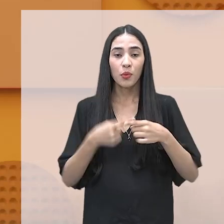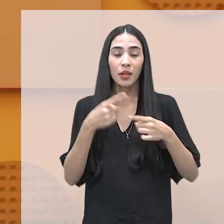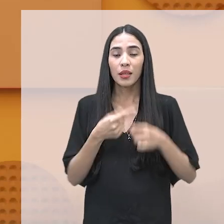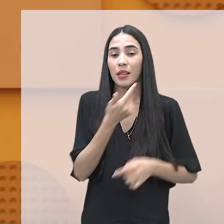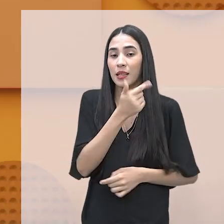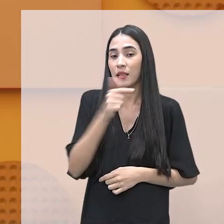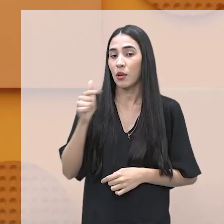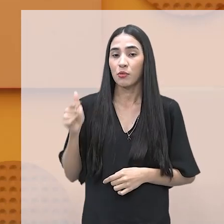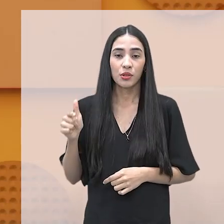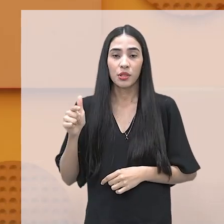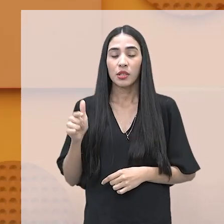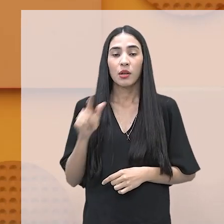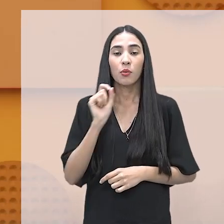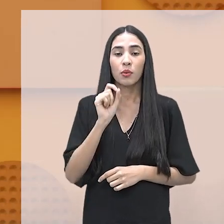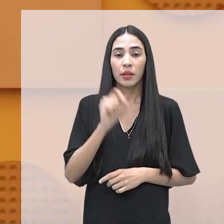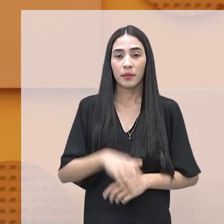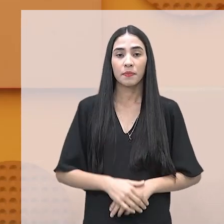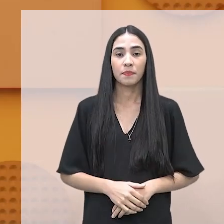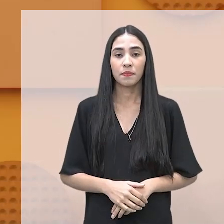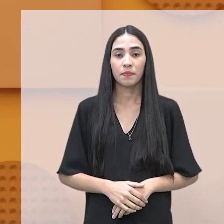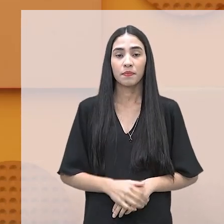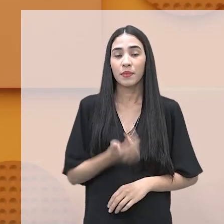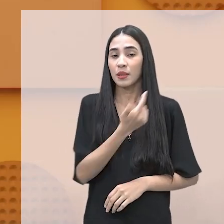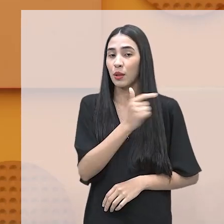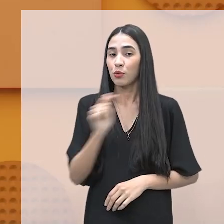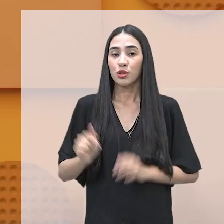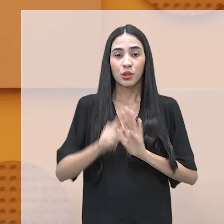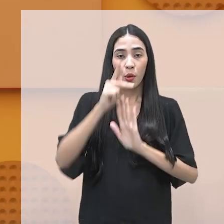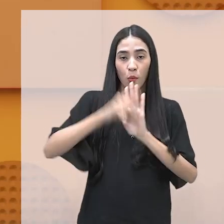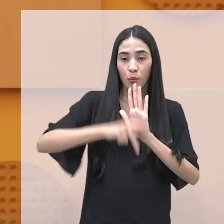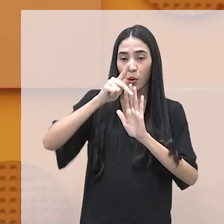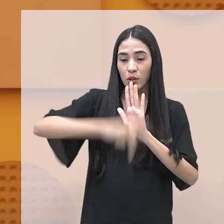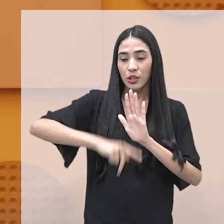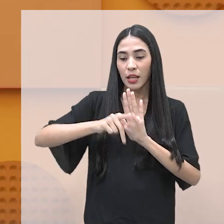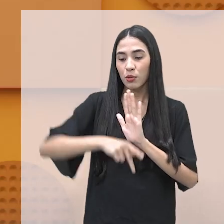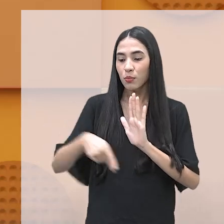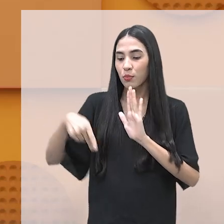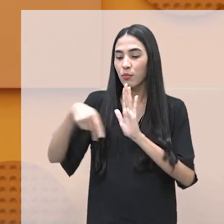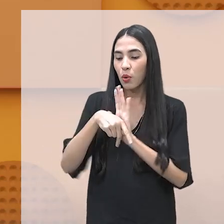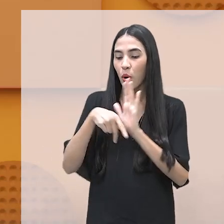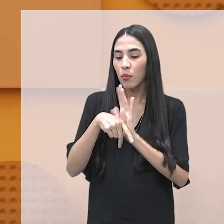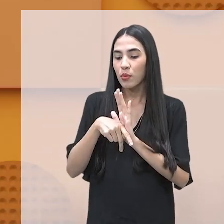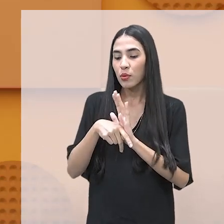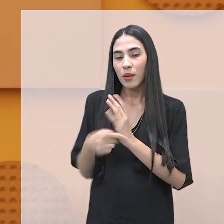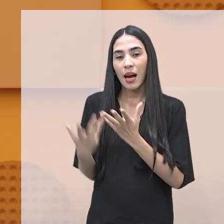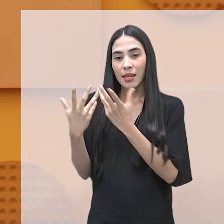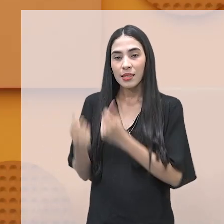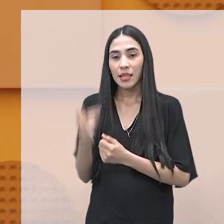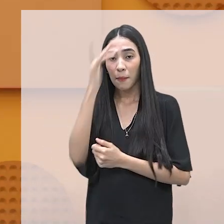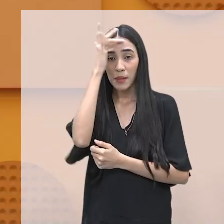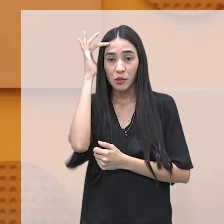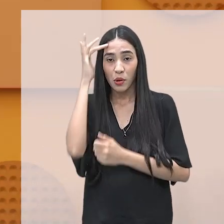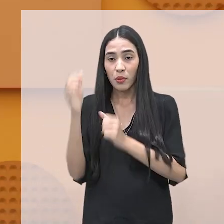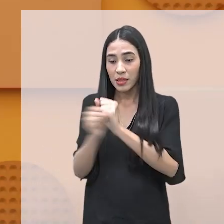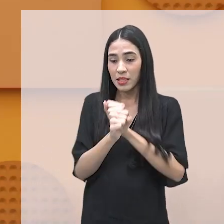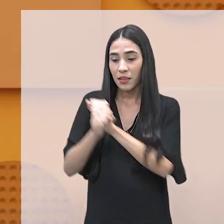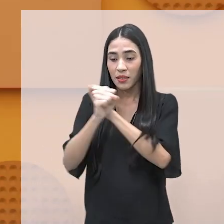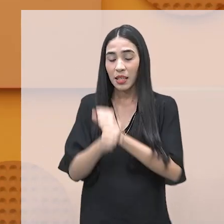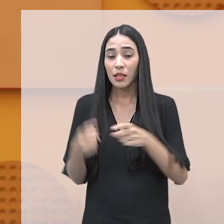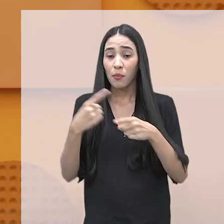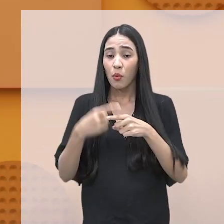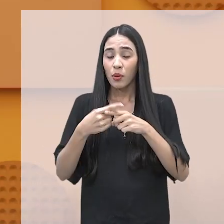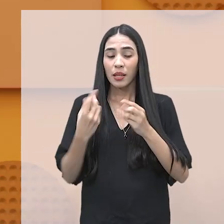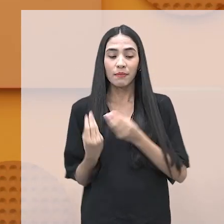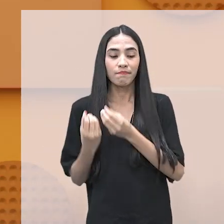houve um efetivo projeto que abarcou os ex-escravizados, que de fato foram jogados à